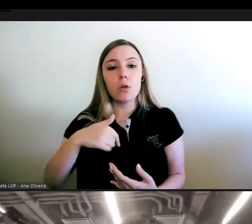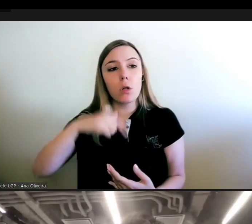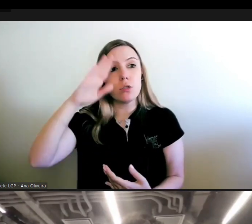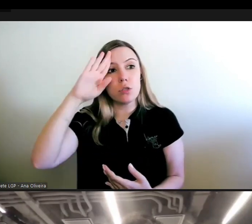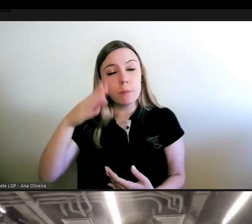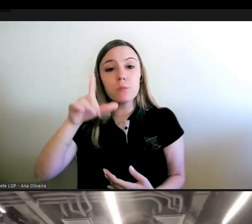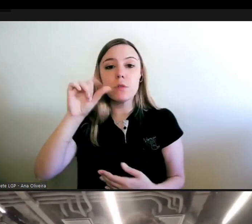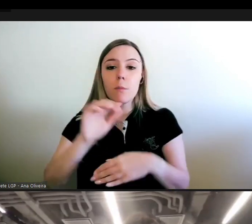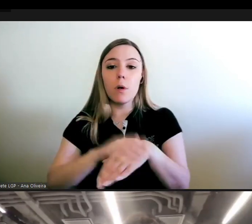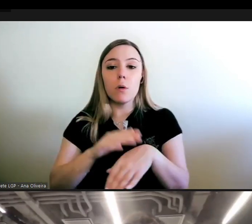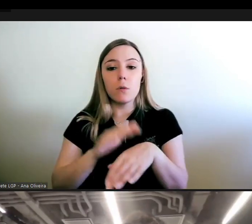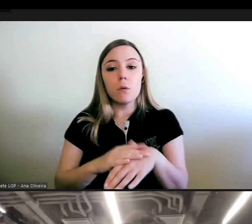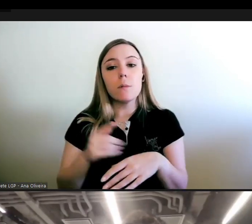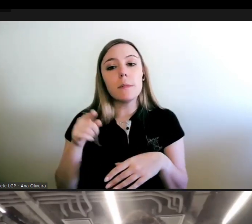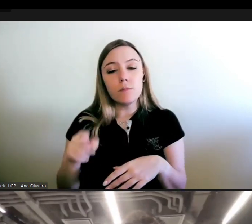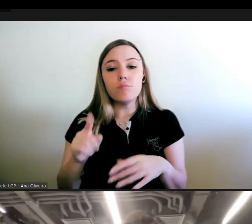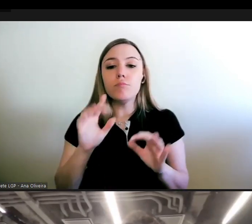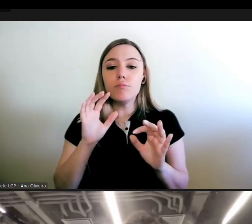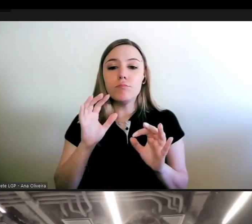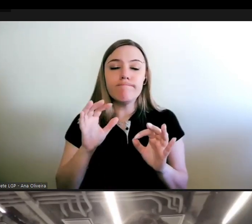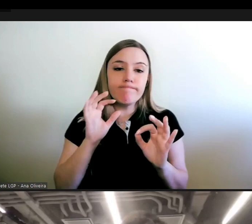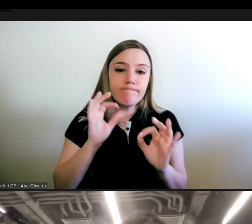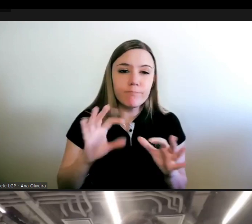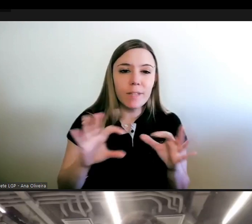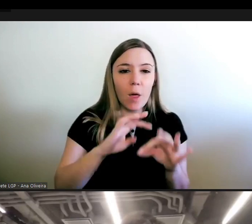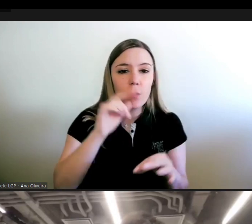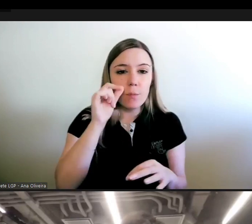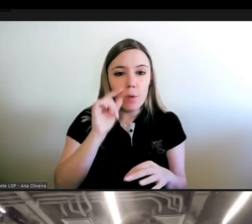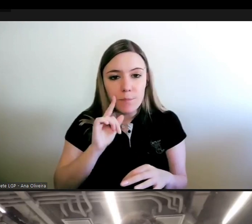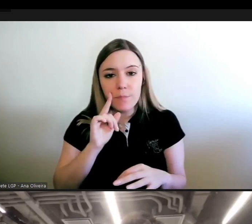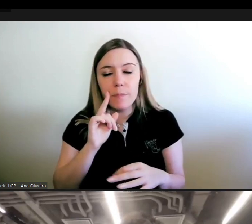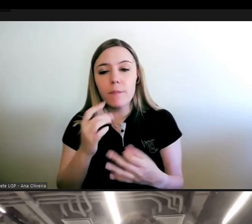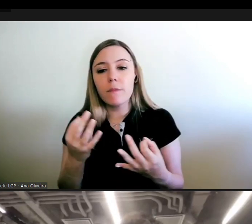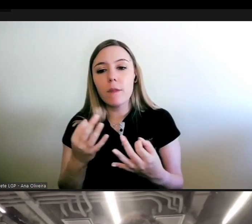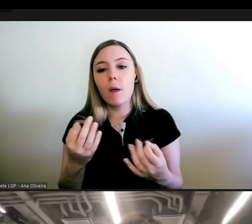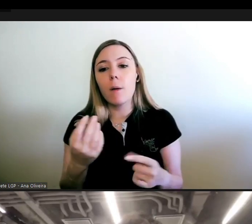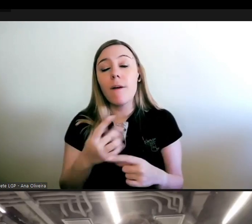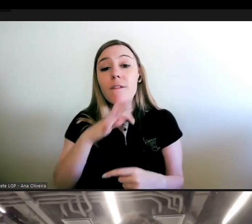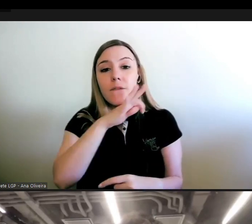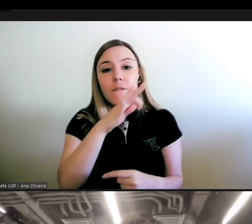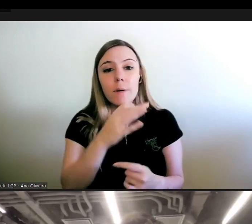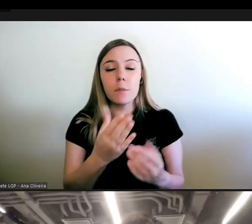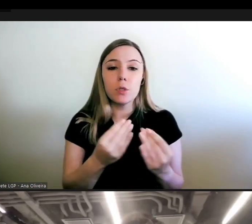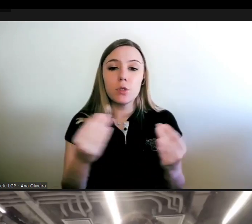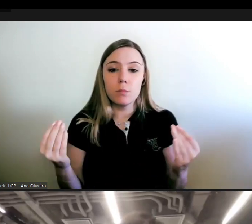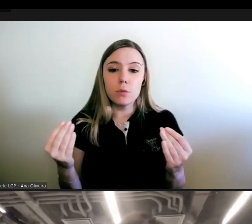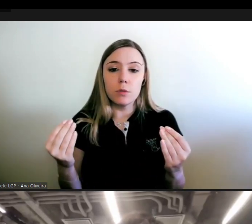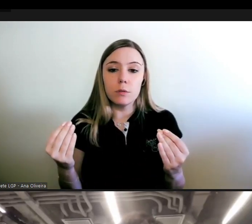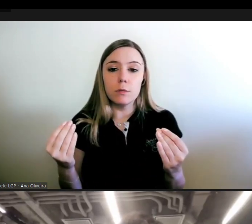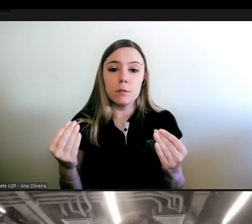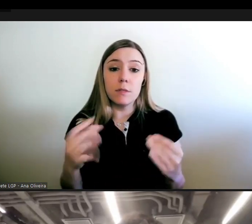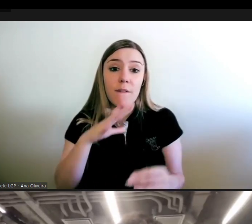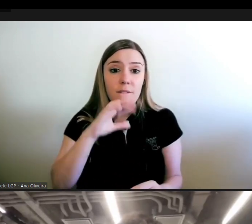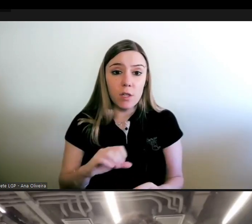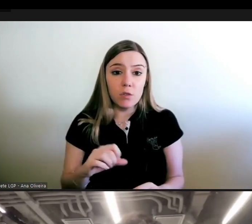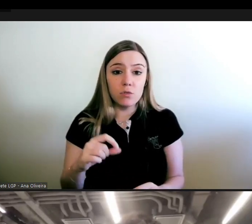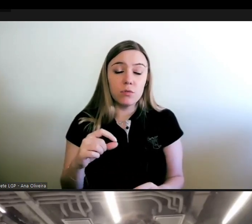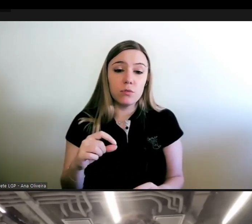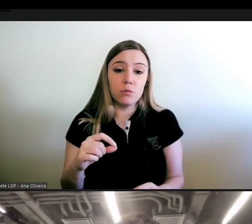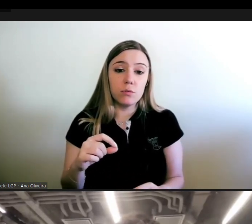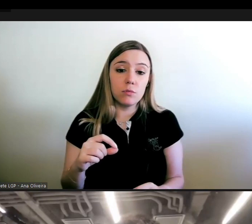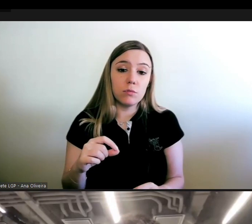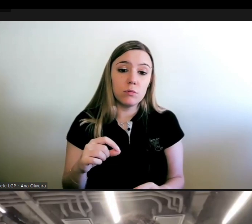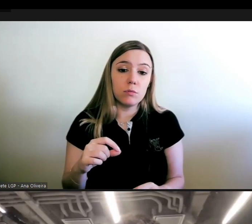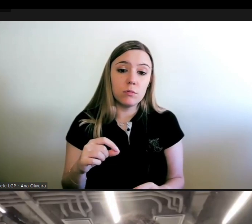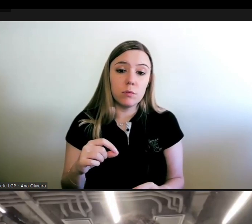tal naturalização do cuidado no feminino, que muitas famílias têm ascendentes a cargo e que normalmente os cuidados